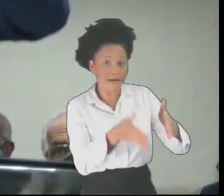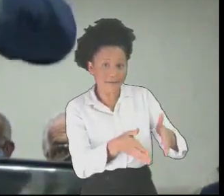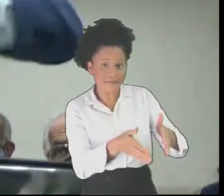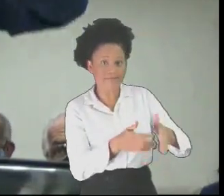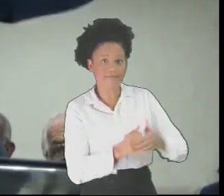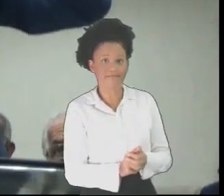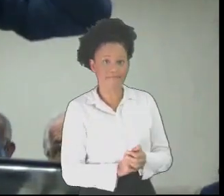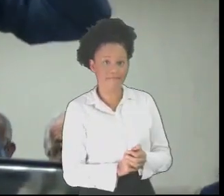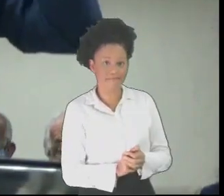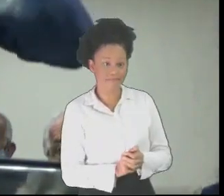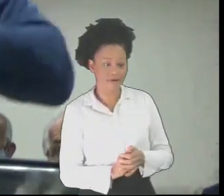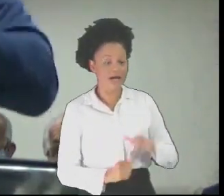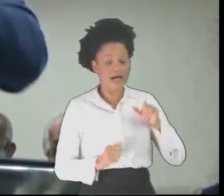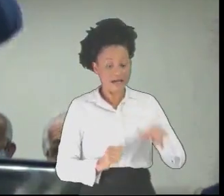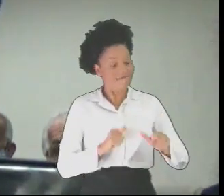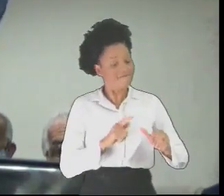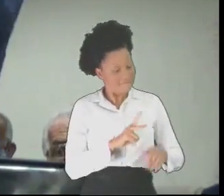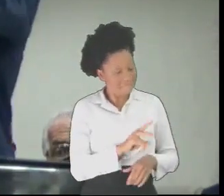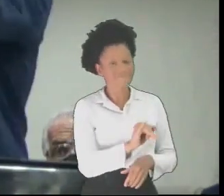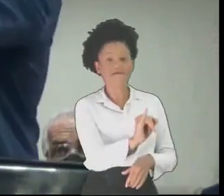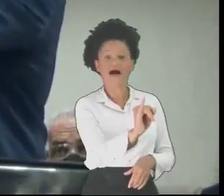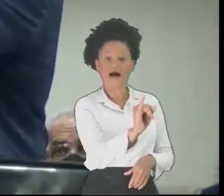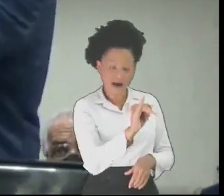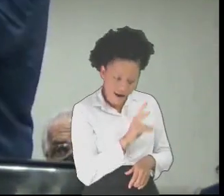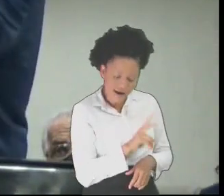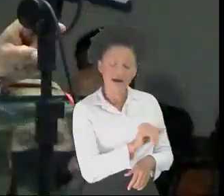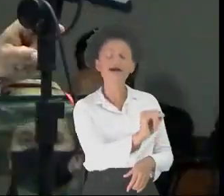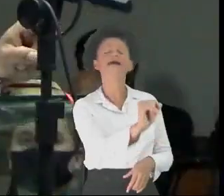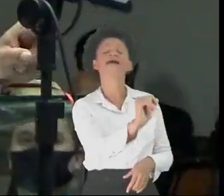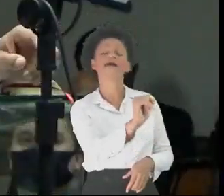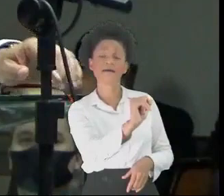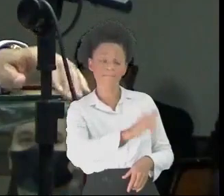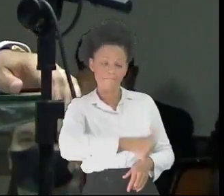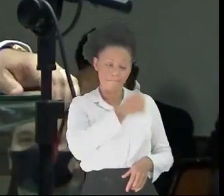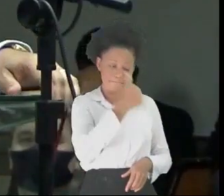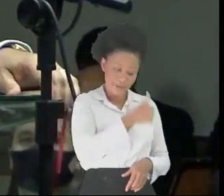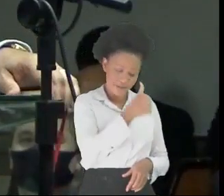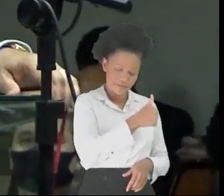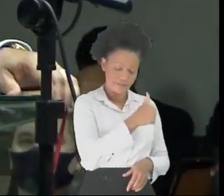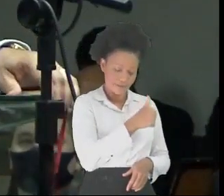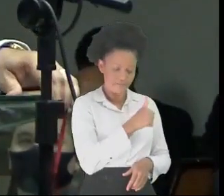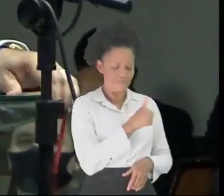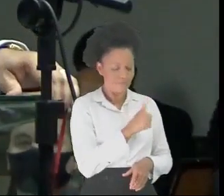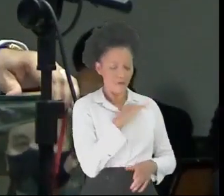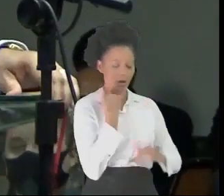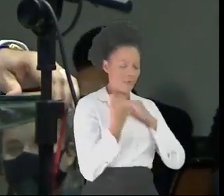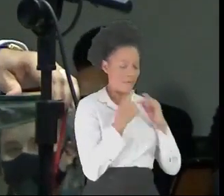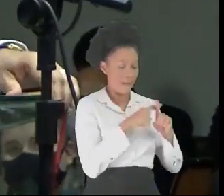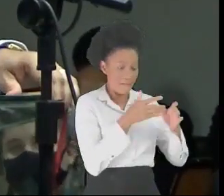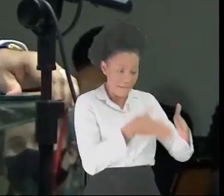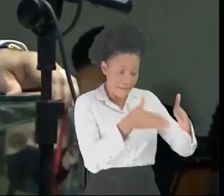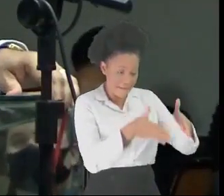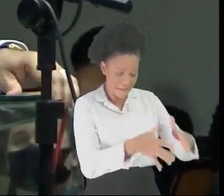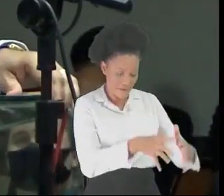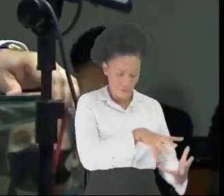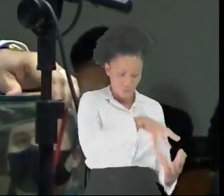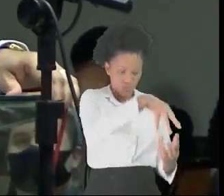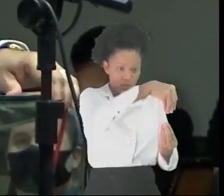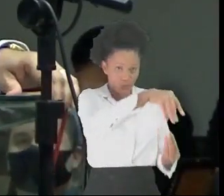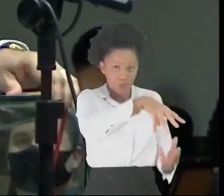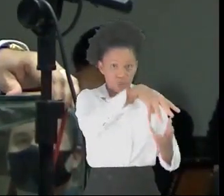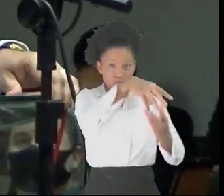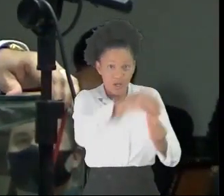ressuscitarão. Não é ressuscitaram, ressuscitarão primeiro. Então, no dia da vinda do Senhor, só vai ressuscitar naquele dia,